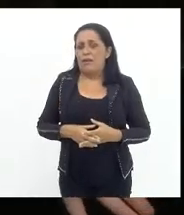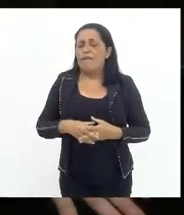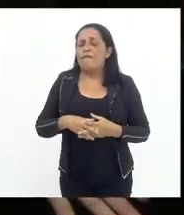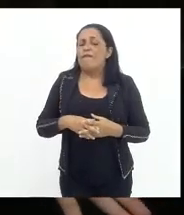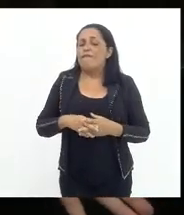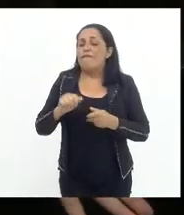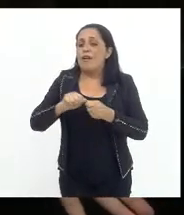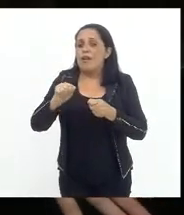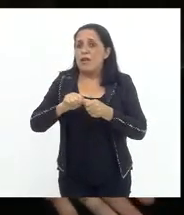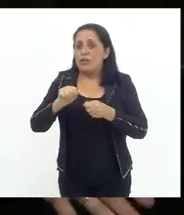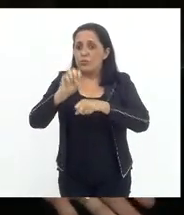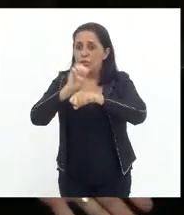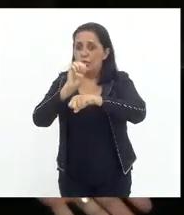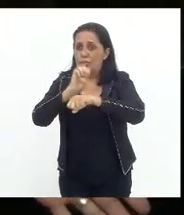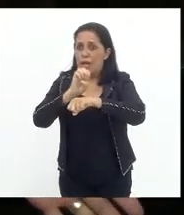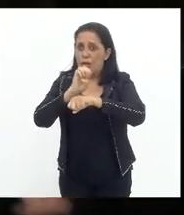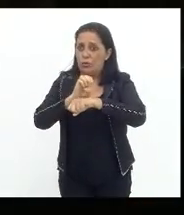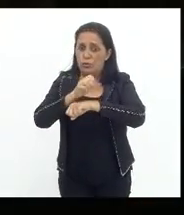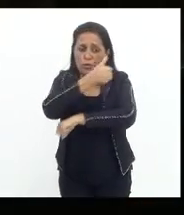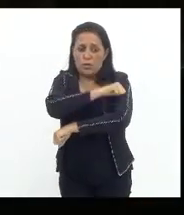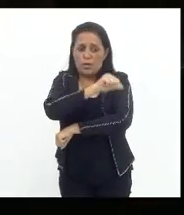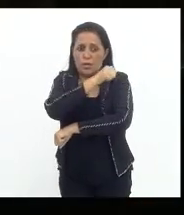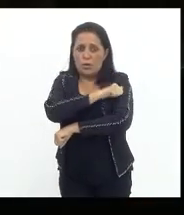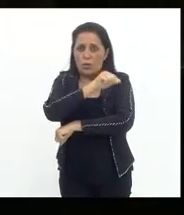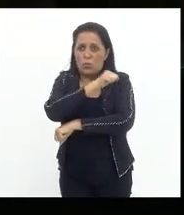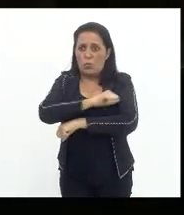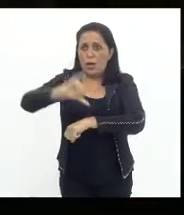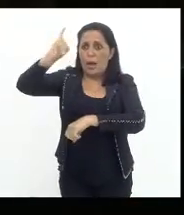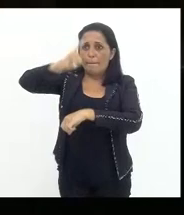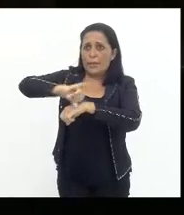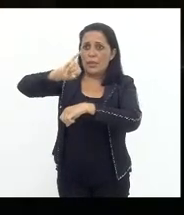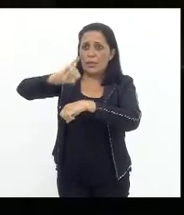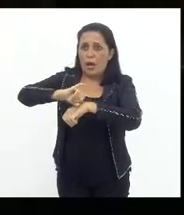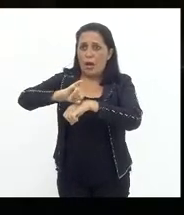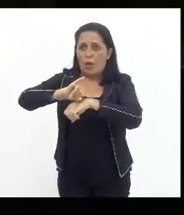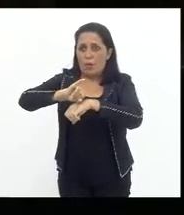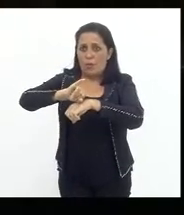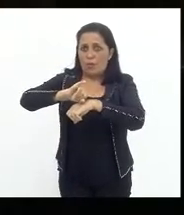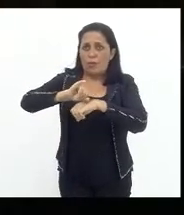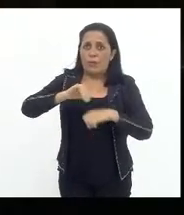República, no início, o escoamento da riqueza